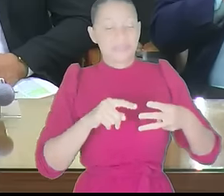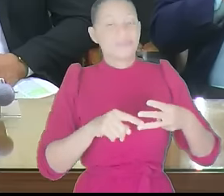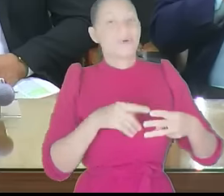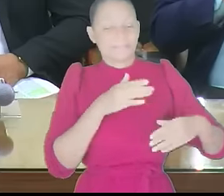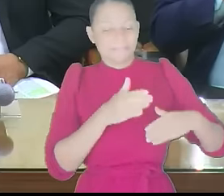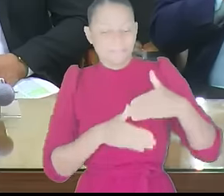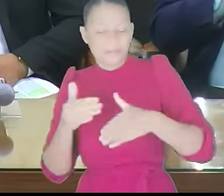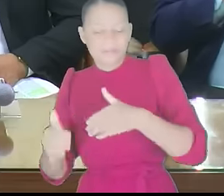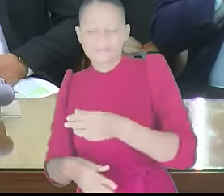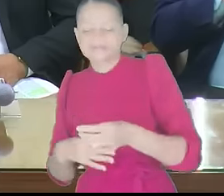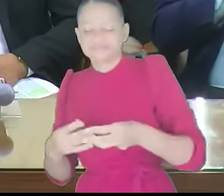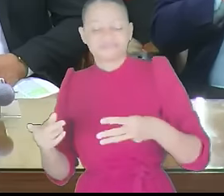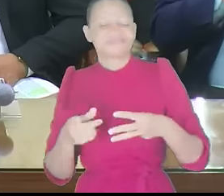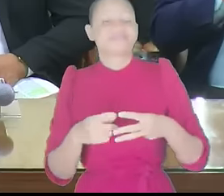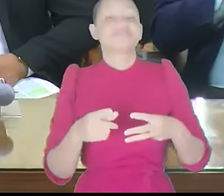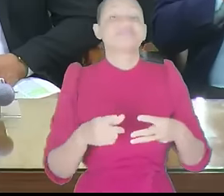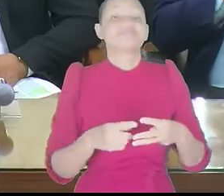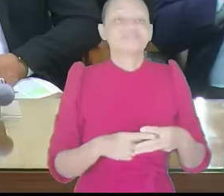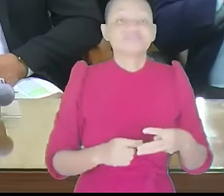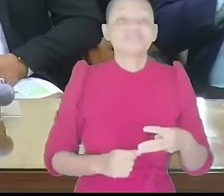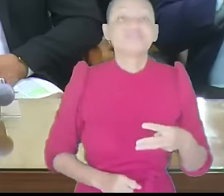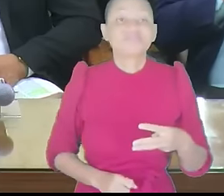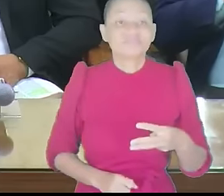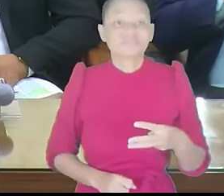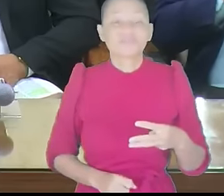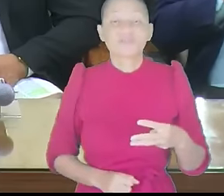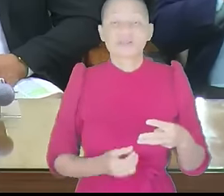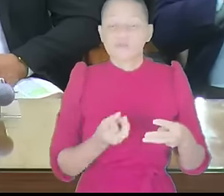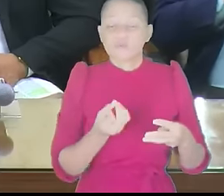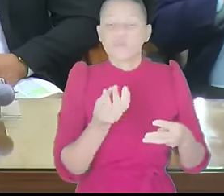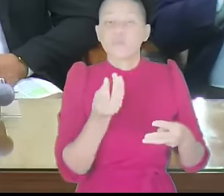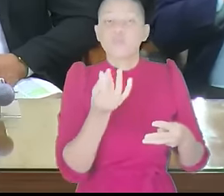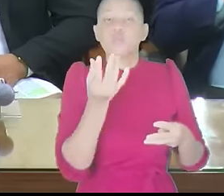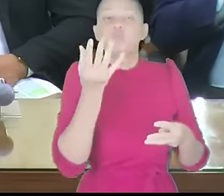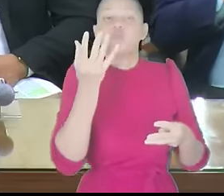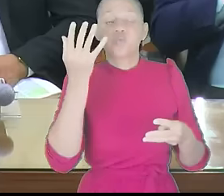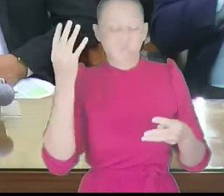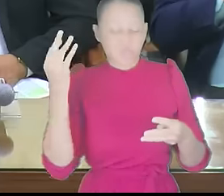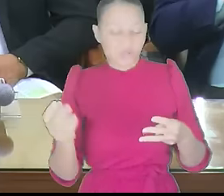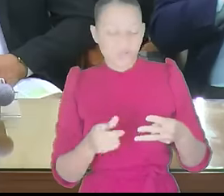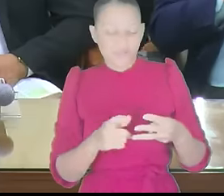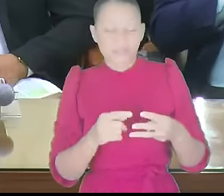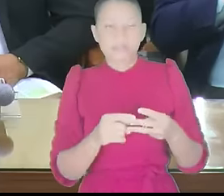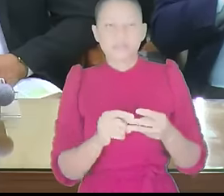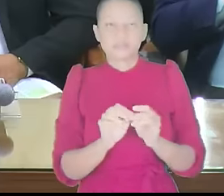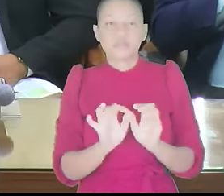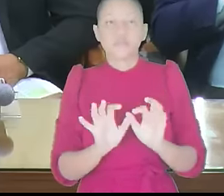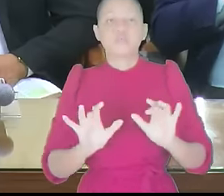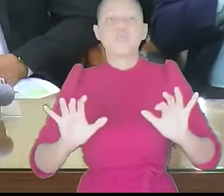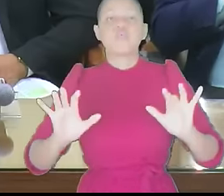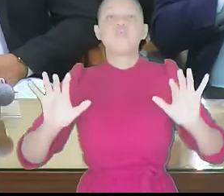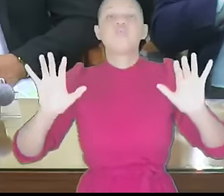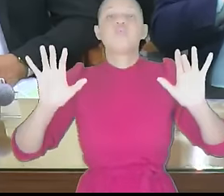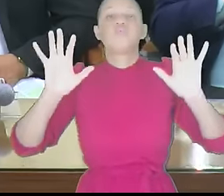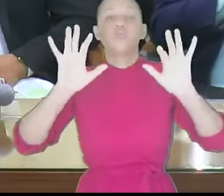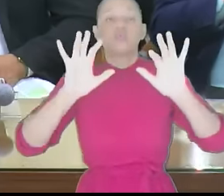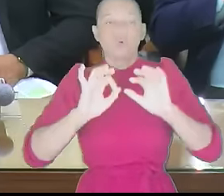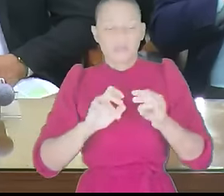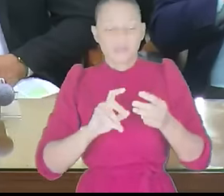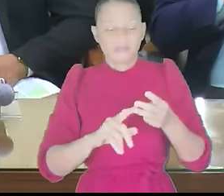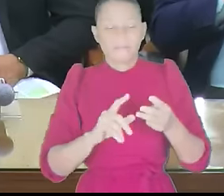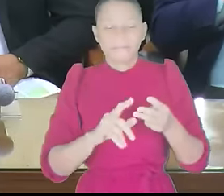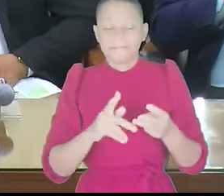quem lembra? Três processos. Primeiro, evaporação. Segundo, condensação. E terceiro,